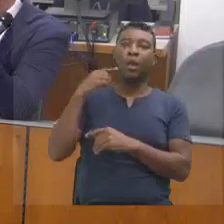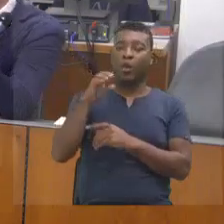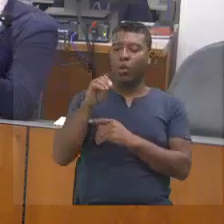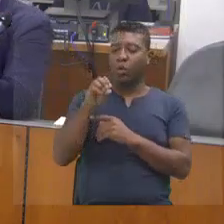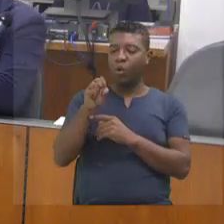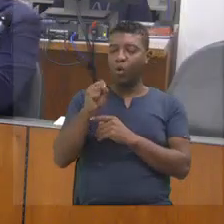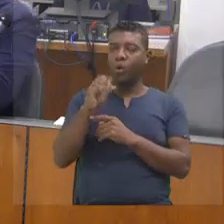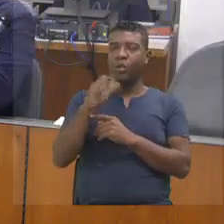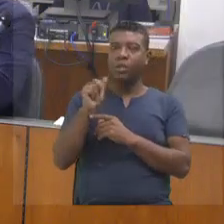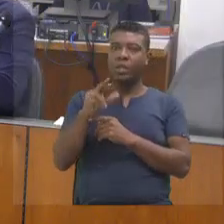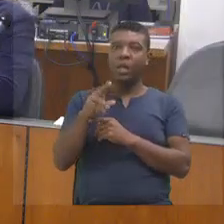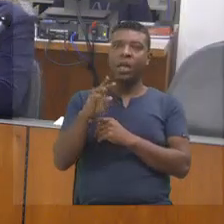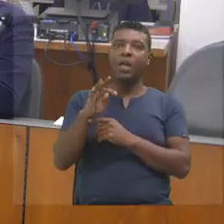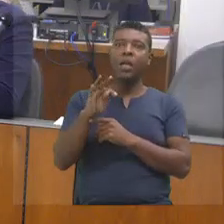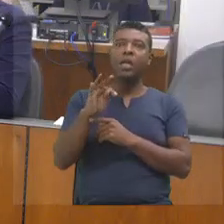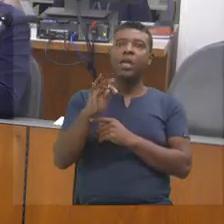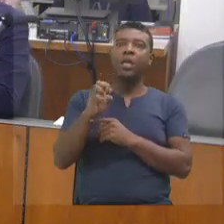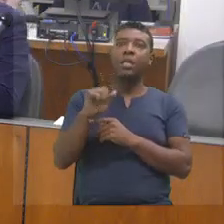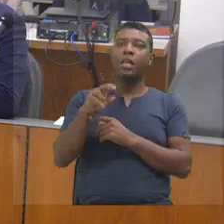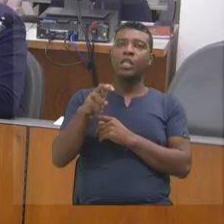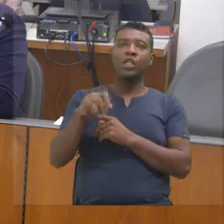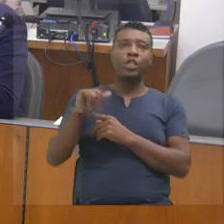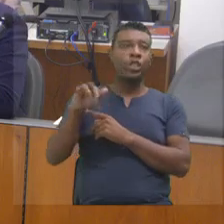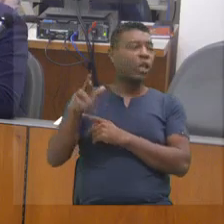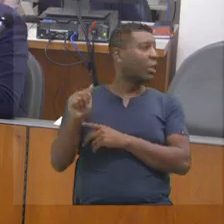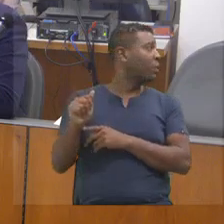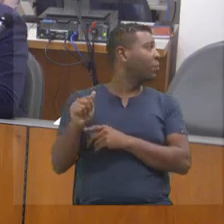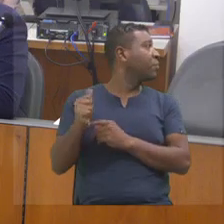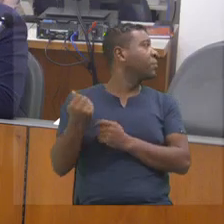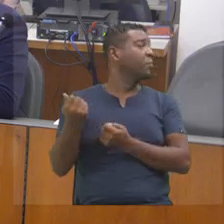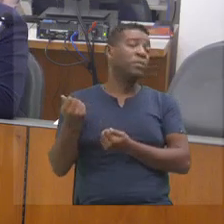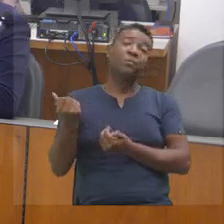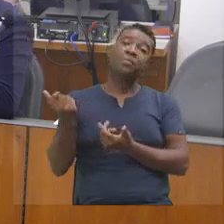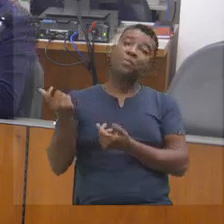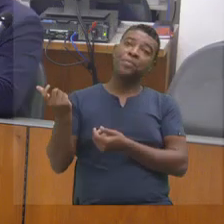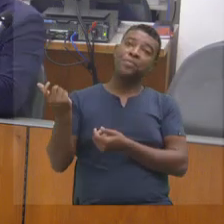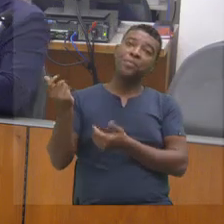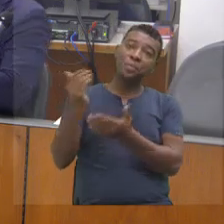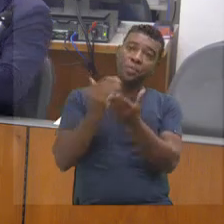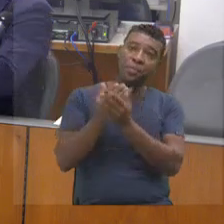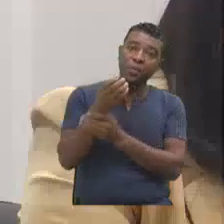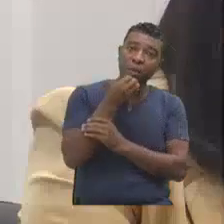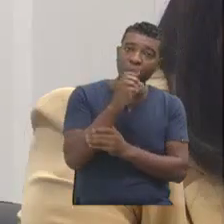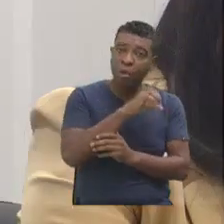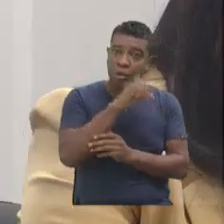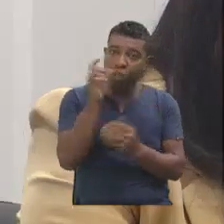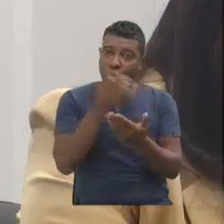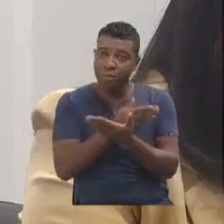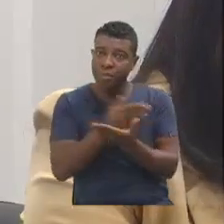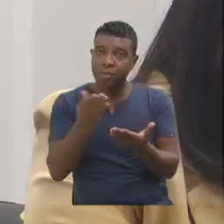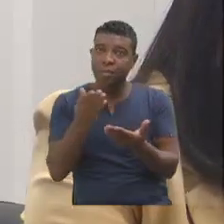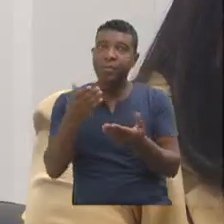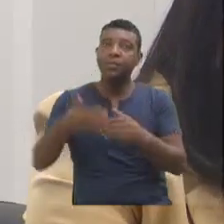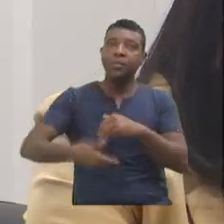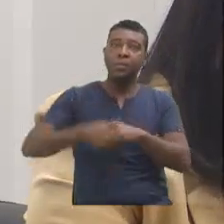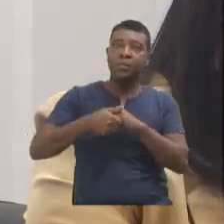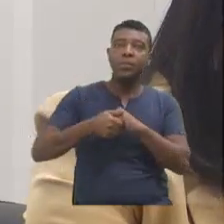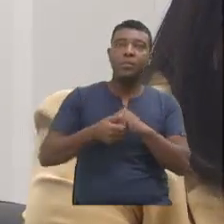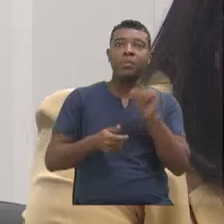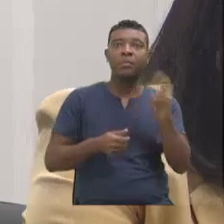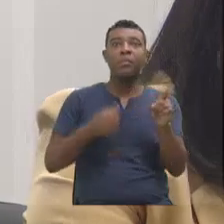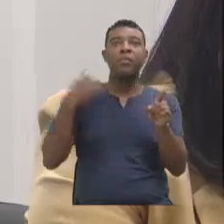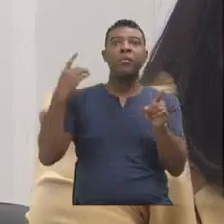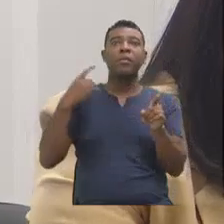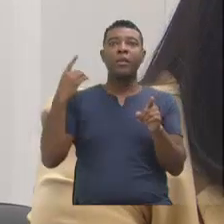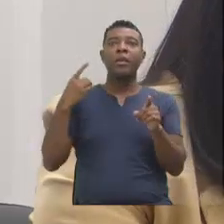aqui dar um bom dia a todos e ao mesmo tempo cumprimentar o nosso secretário Fábio pelo Belo